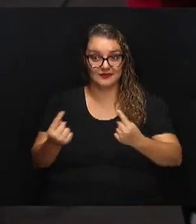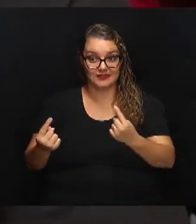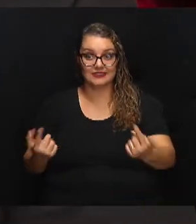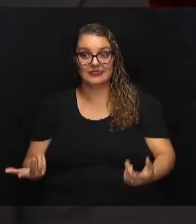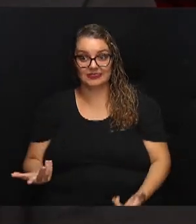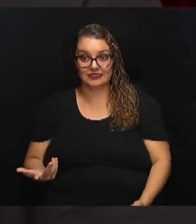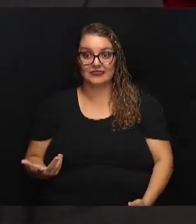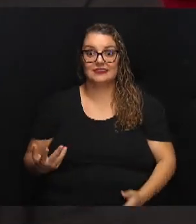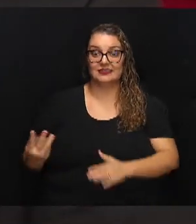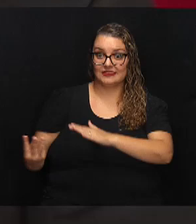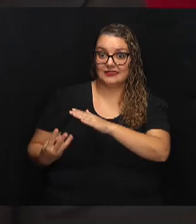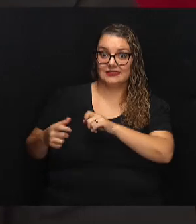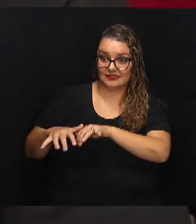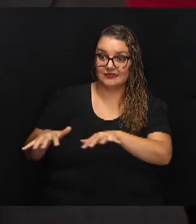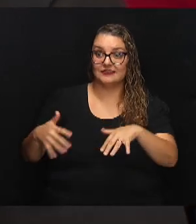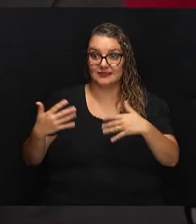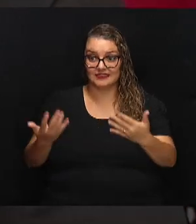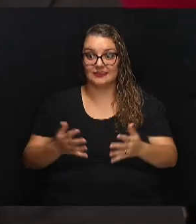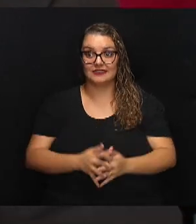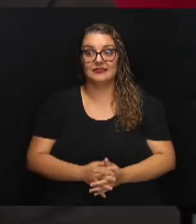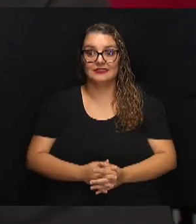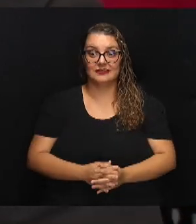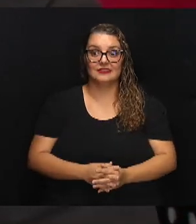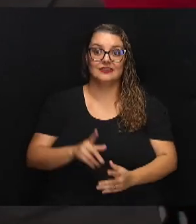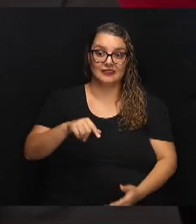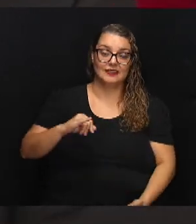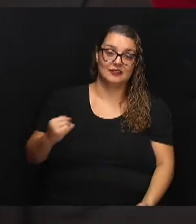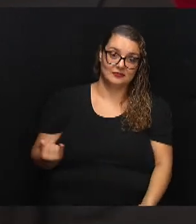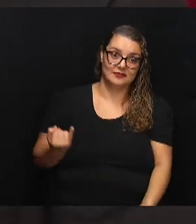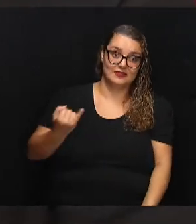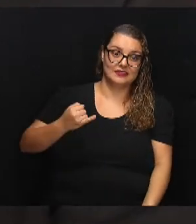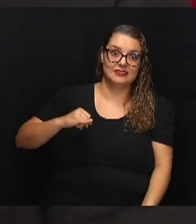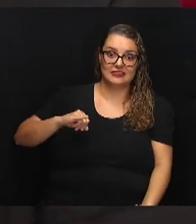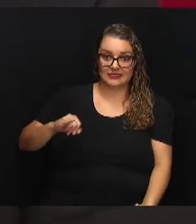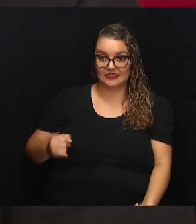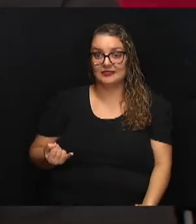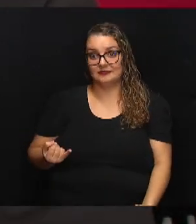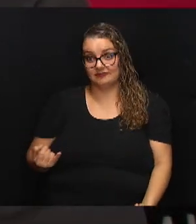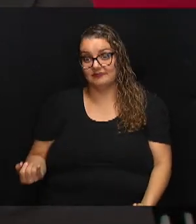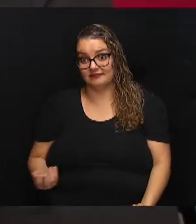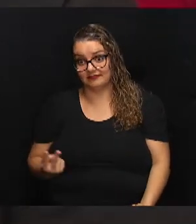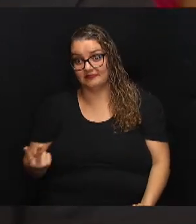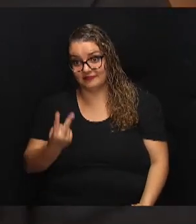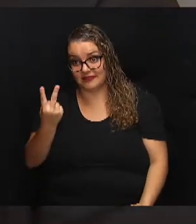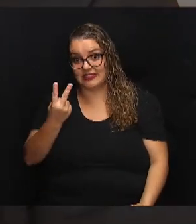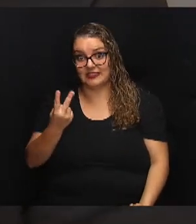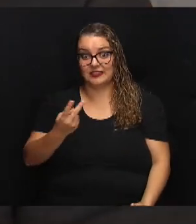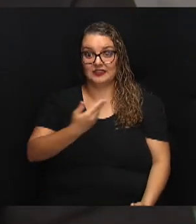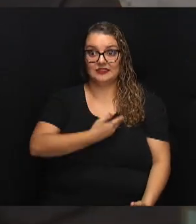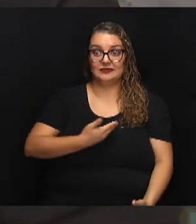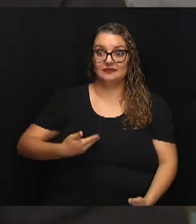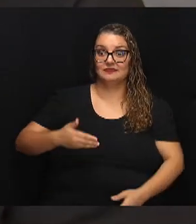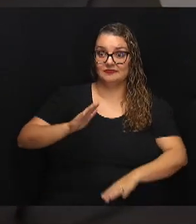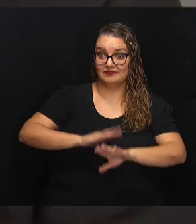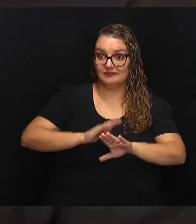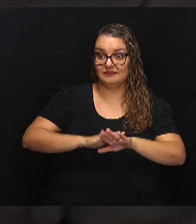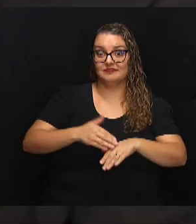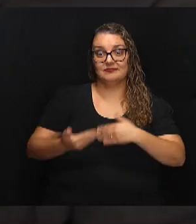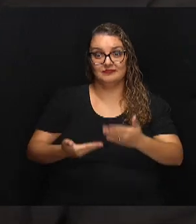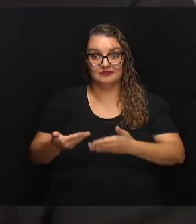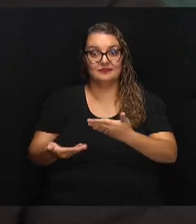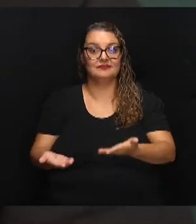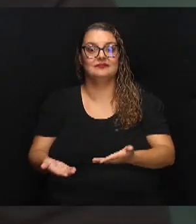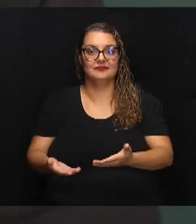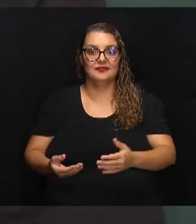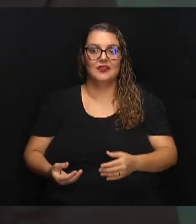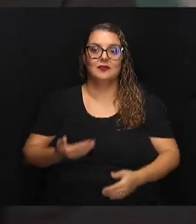os terceirizados, enfim. É a oportunidade de valorizar também o funcionalismo público, enfim, e propicia a melhoria no ambiente institucional,